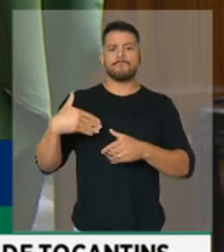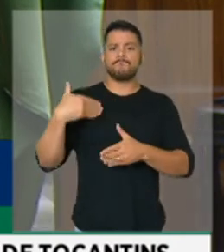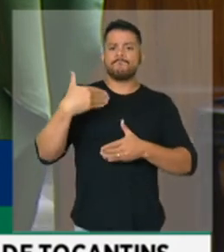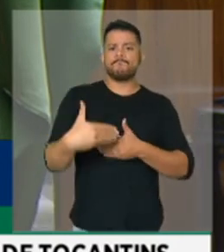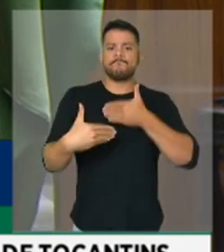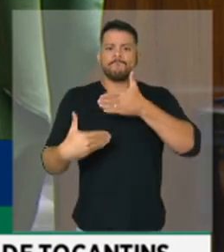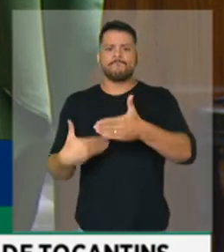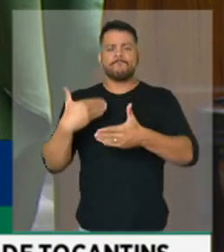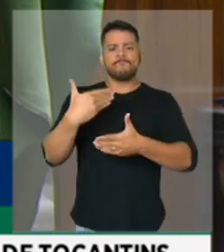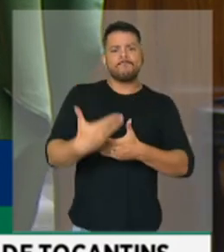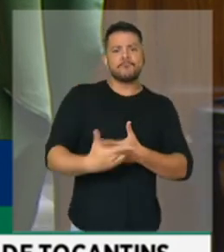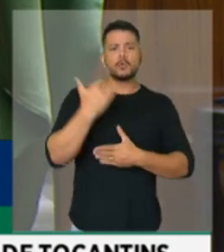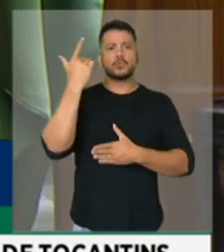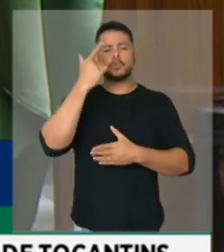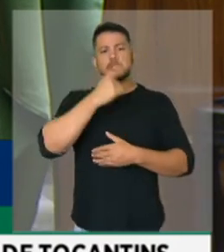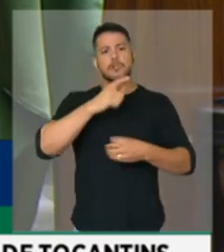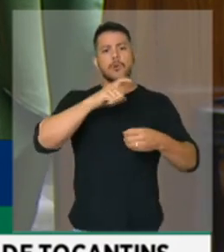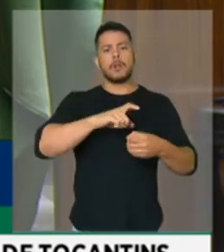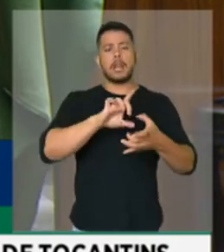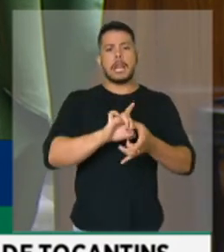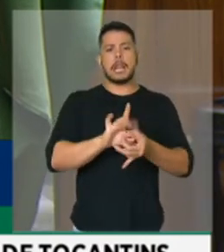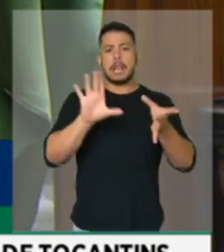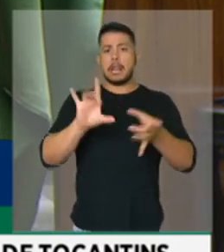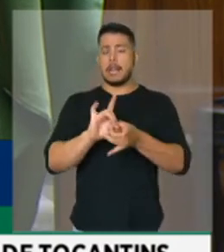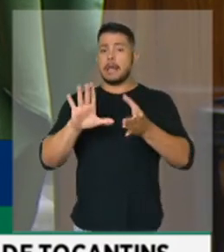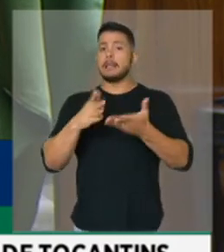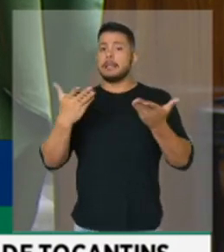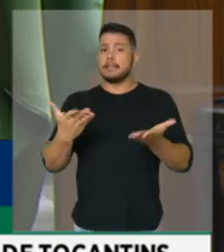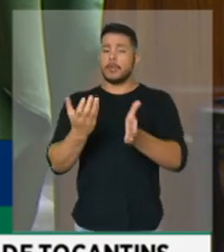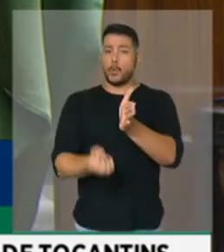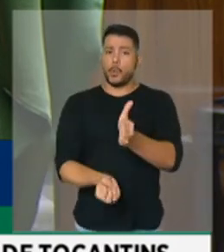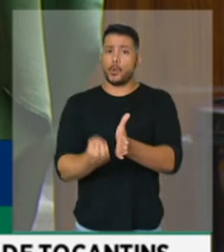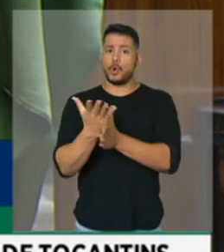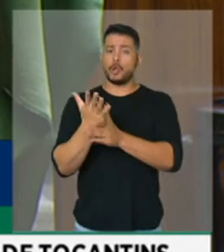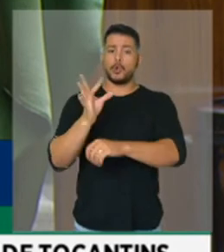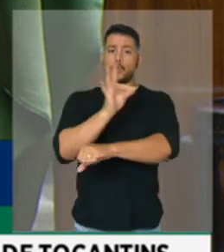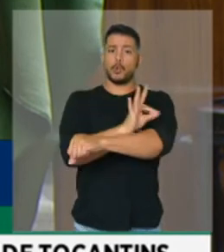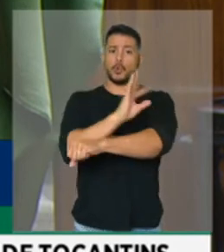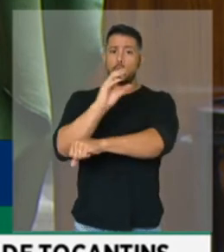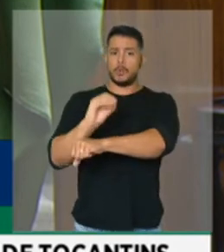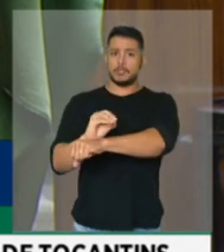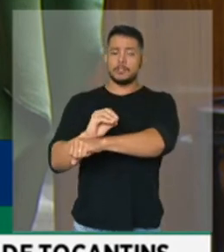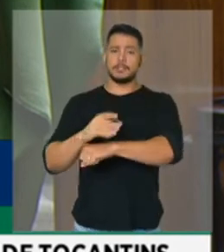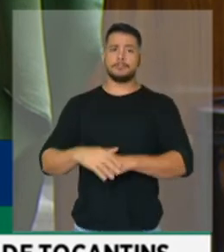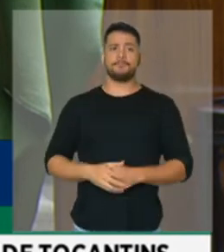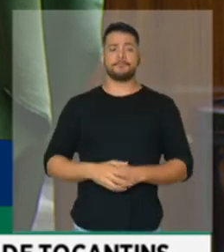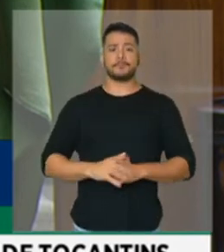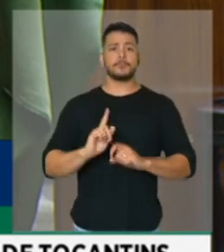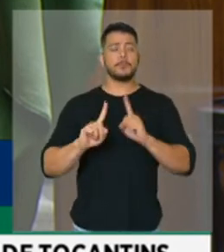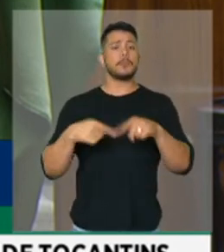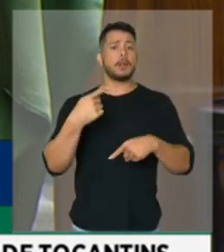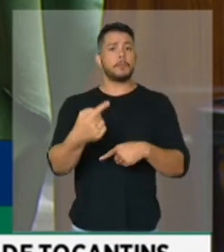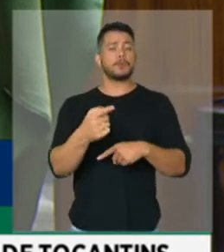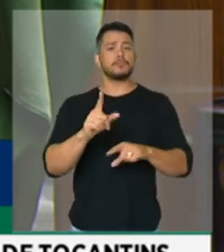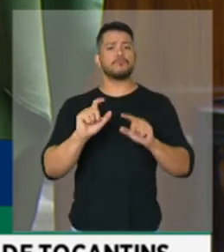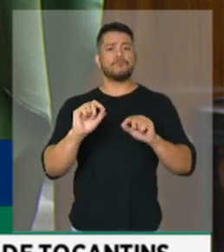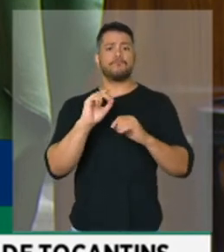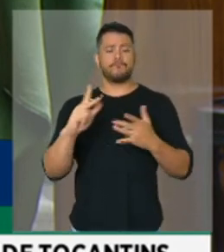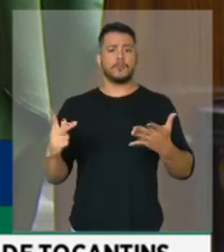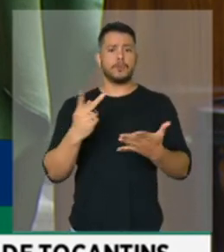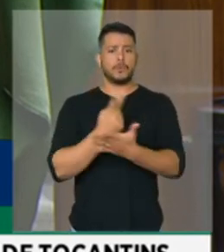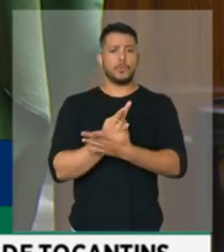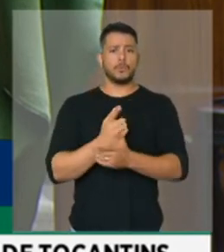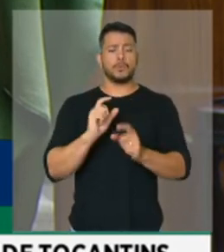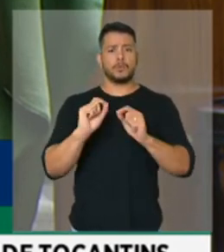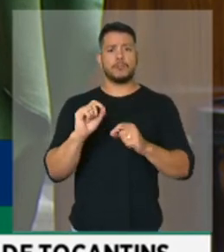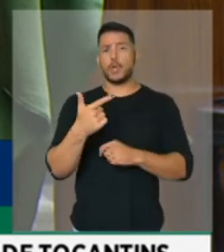emancipacionista secular, foi criado o Estado do Tocantins, de forma ainda mais abrupta do que aconteceu com os ex-territórios